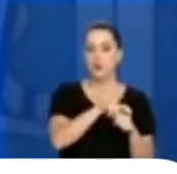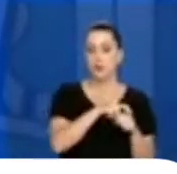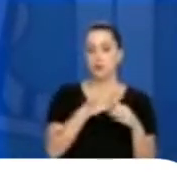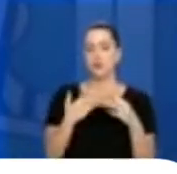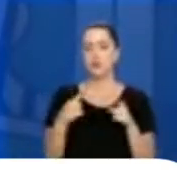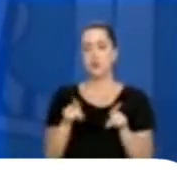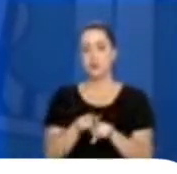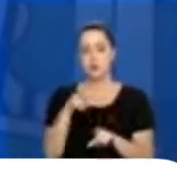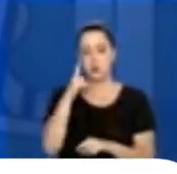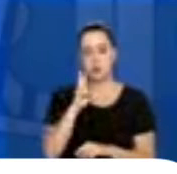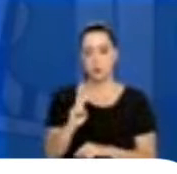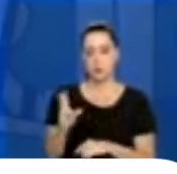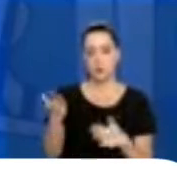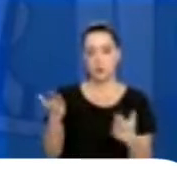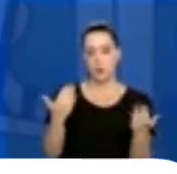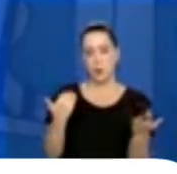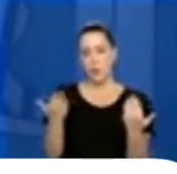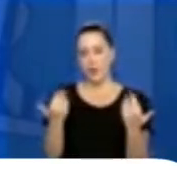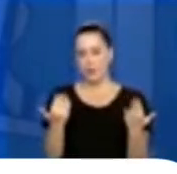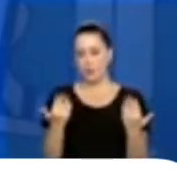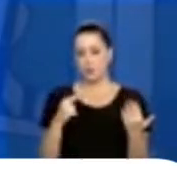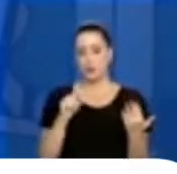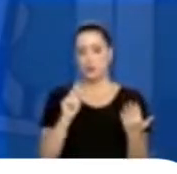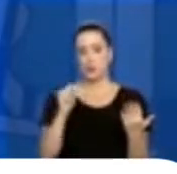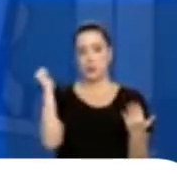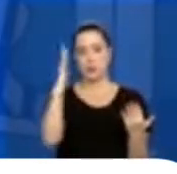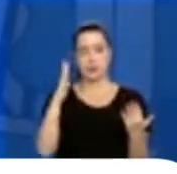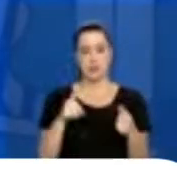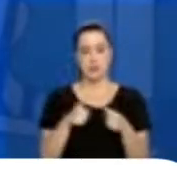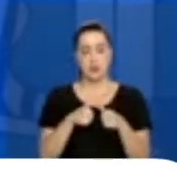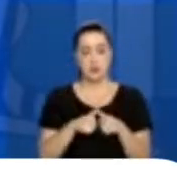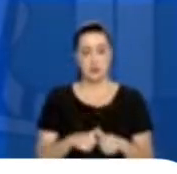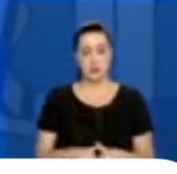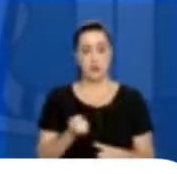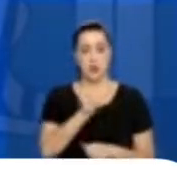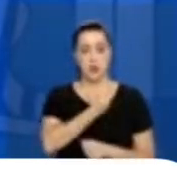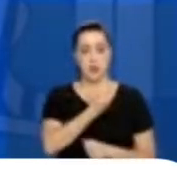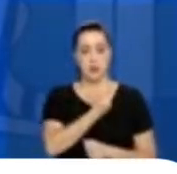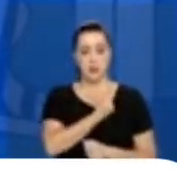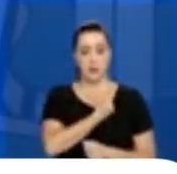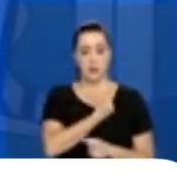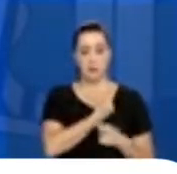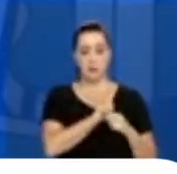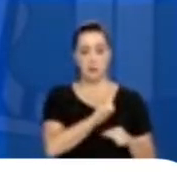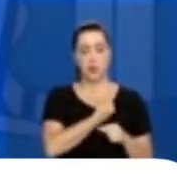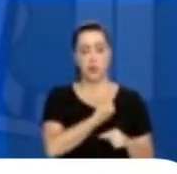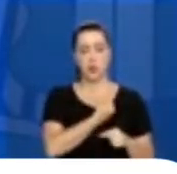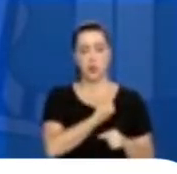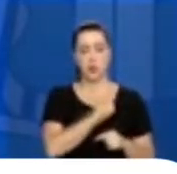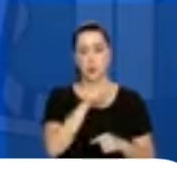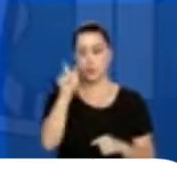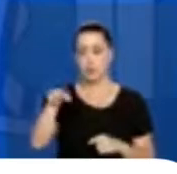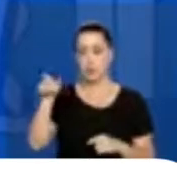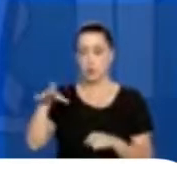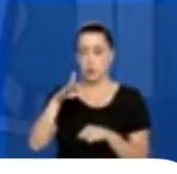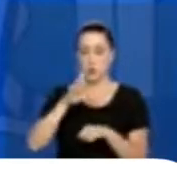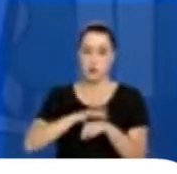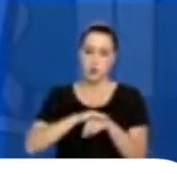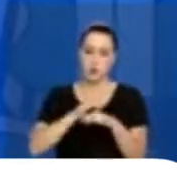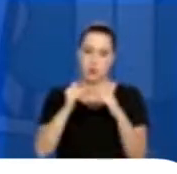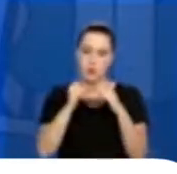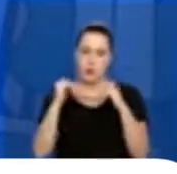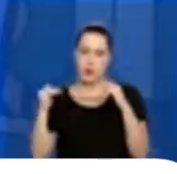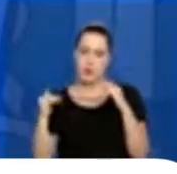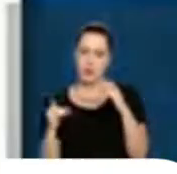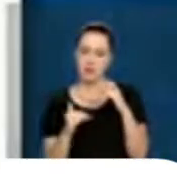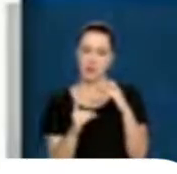também neste padrão que o Brasil está com um número de casos confirmados inferior